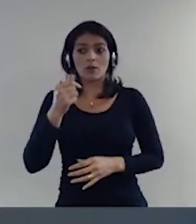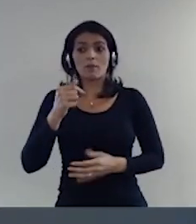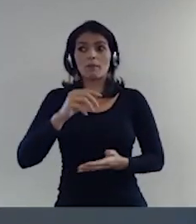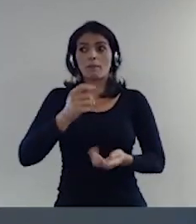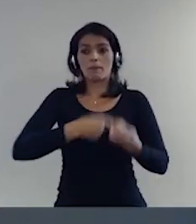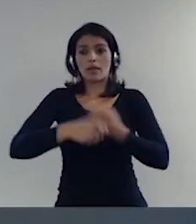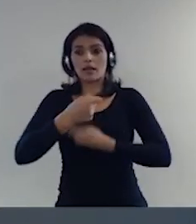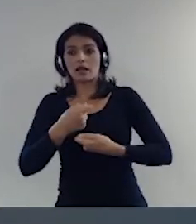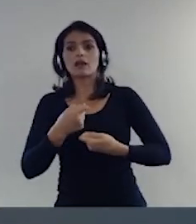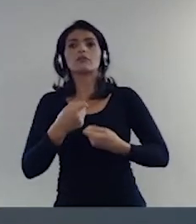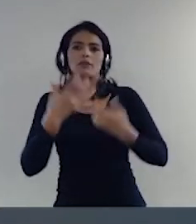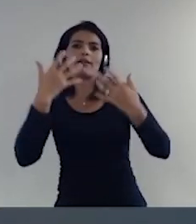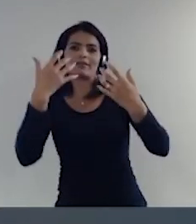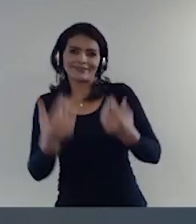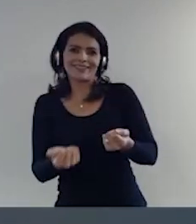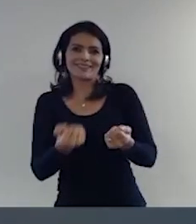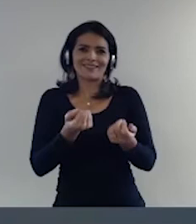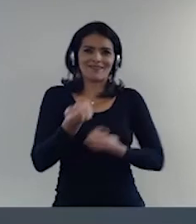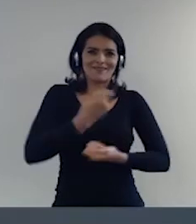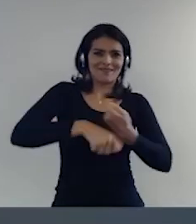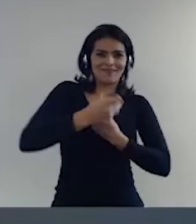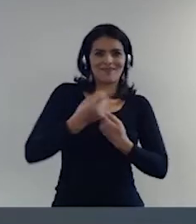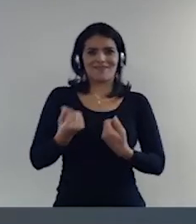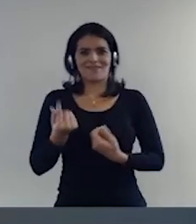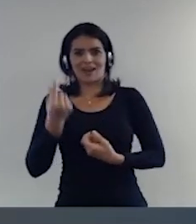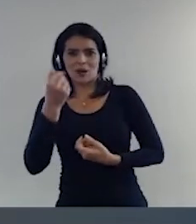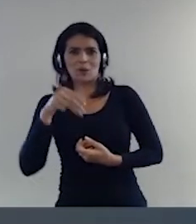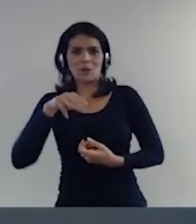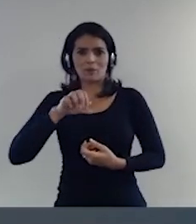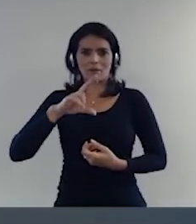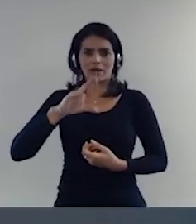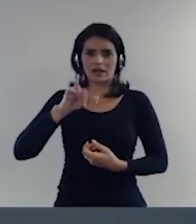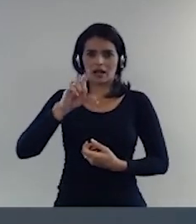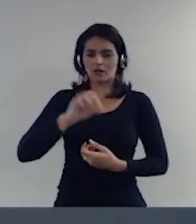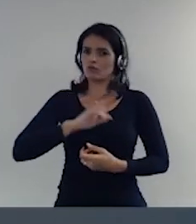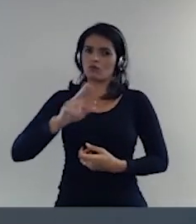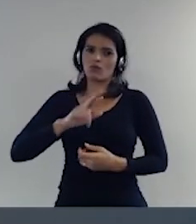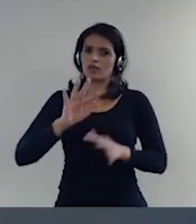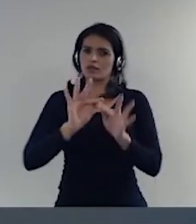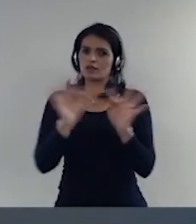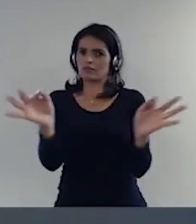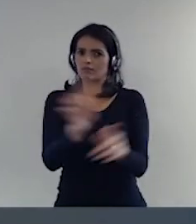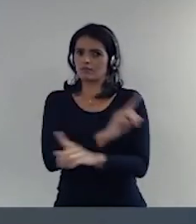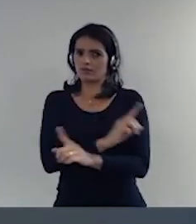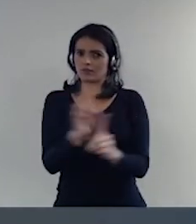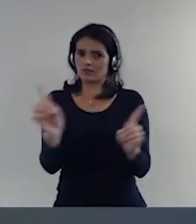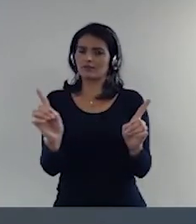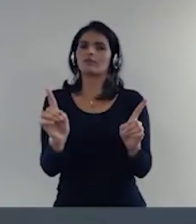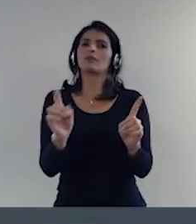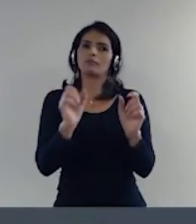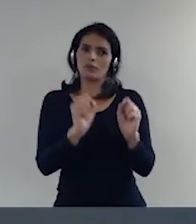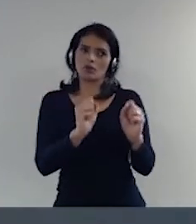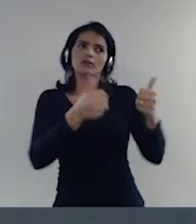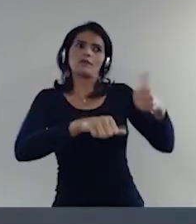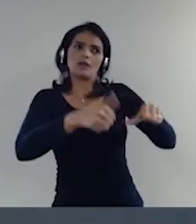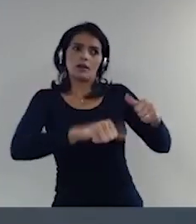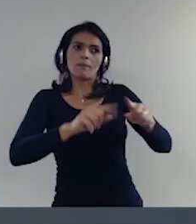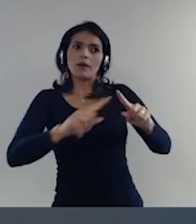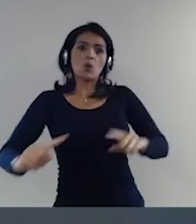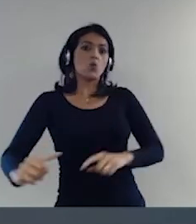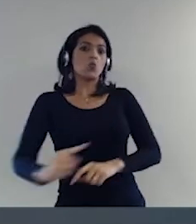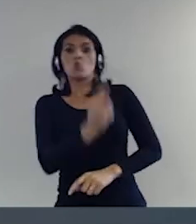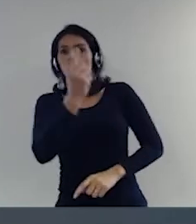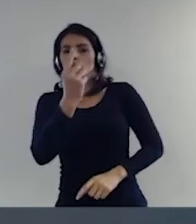mercado. Não é simples assim. Não que o padrão de mercado não possa ser um parâmetro a avaliar, mas não é o único,